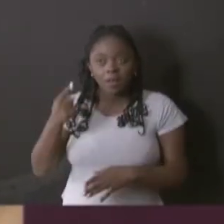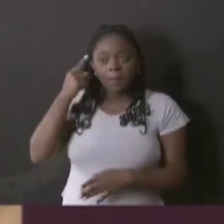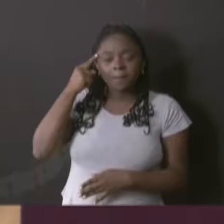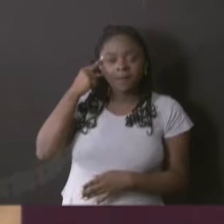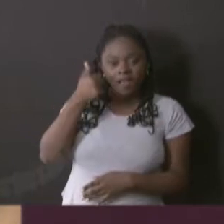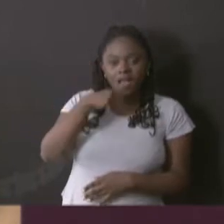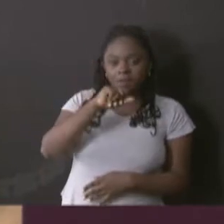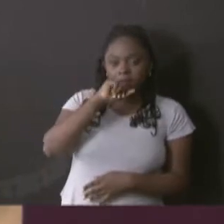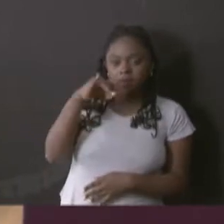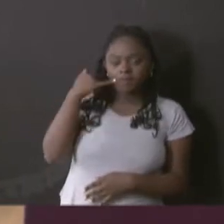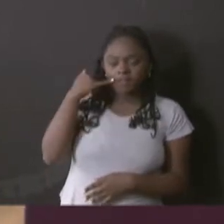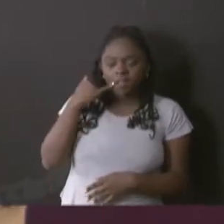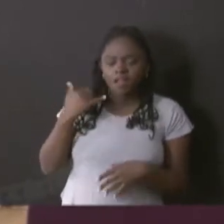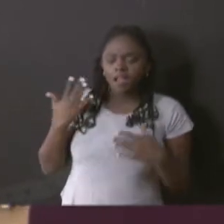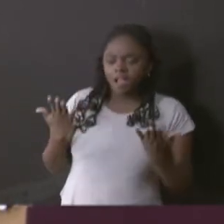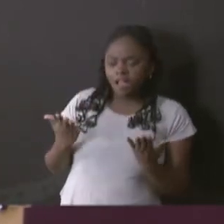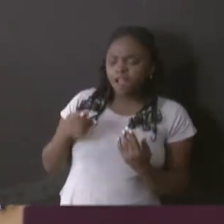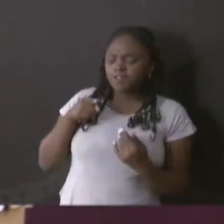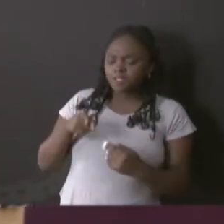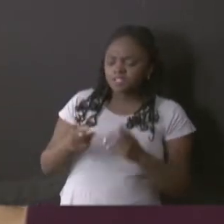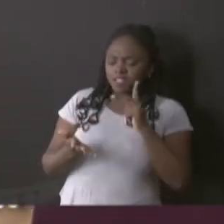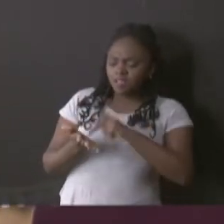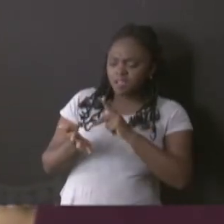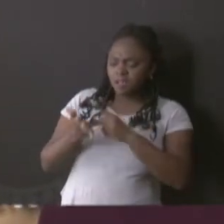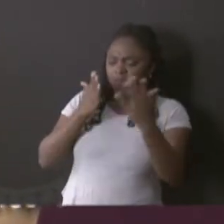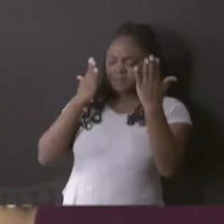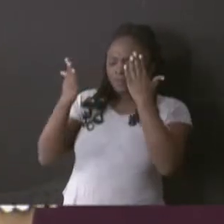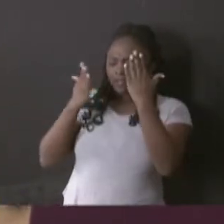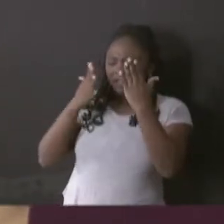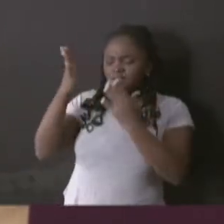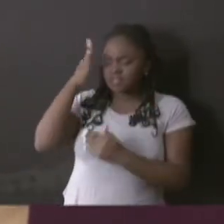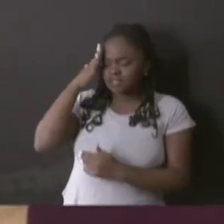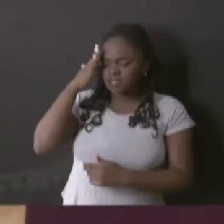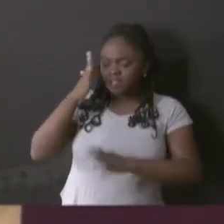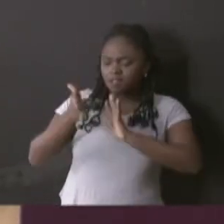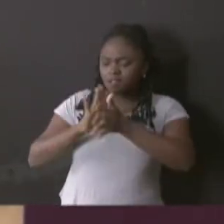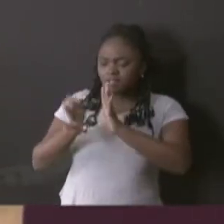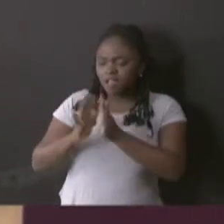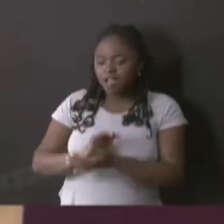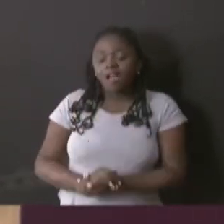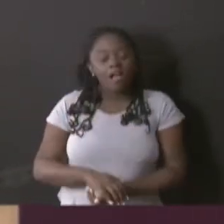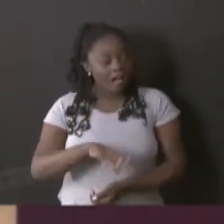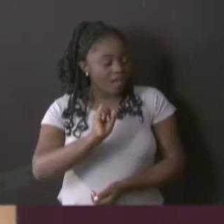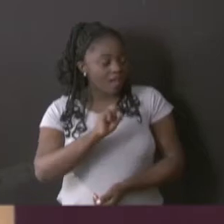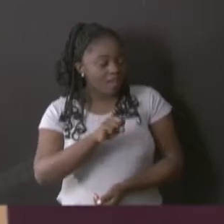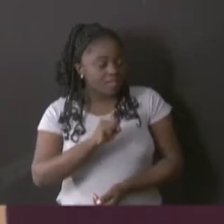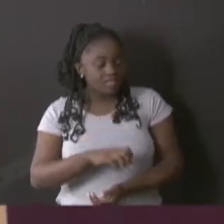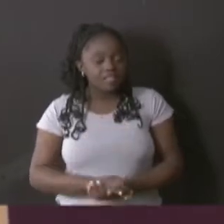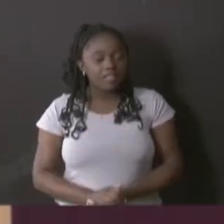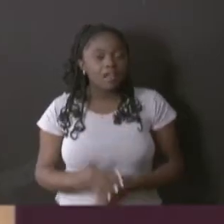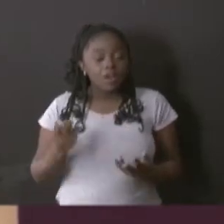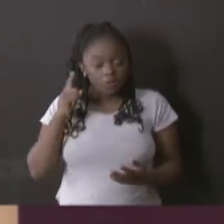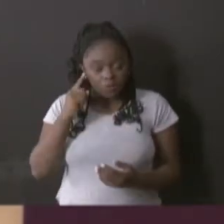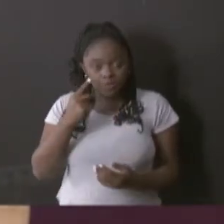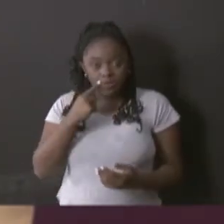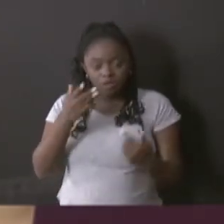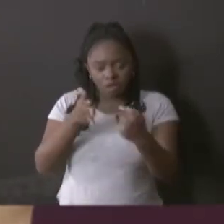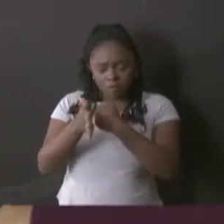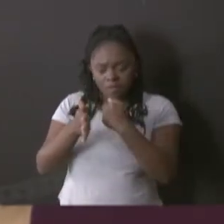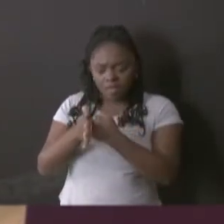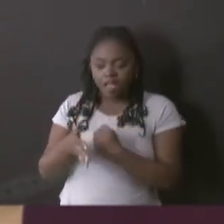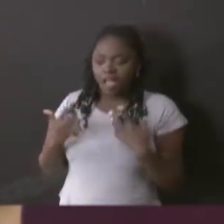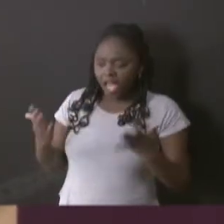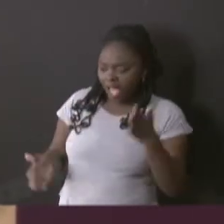e fala, mas você é psicóloga mesmo, assim, que sabe Libras? Sim. E aí ele chega e me pergunta, mas você sabe Libras?